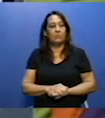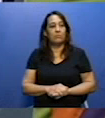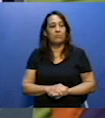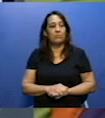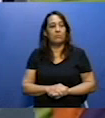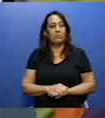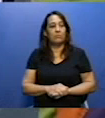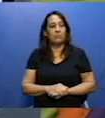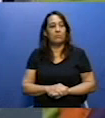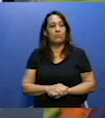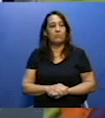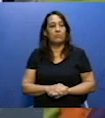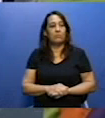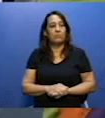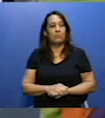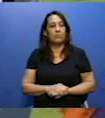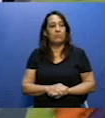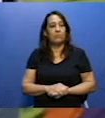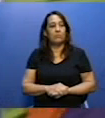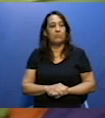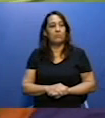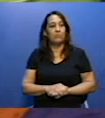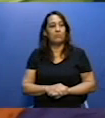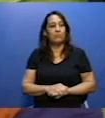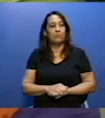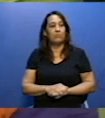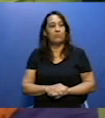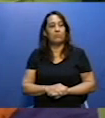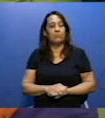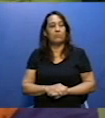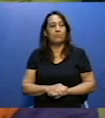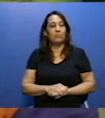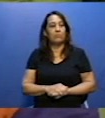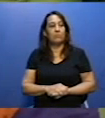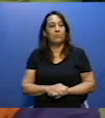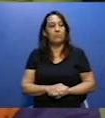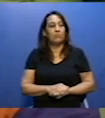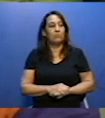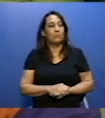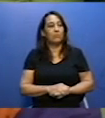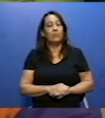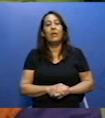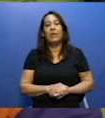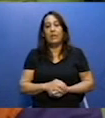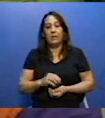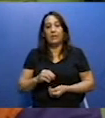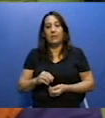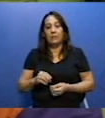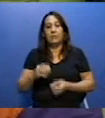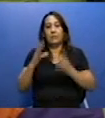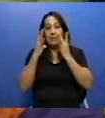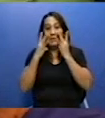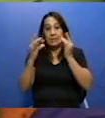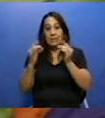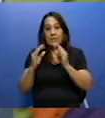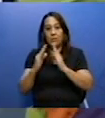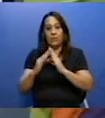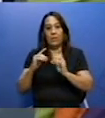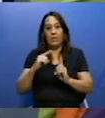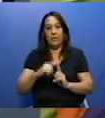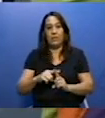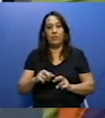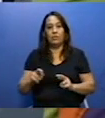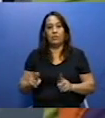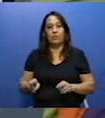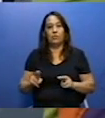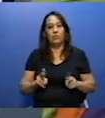é. Casa, só essa. Essa aqui a professora confundiu aqui. Não é a casa, é a igreja. A igreja aqui e